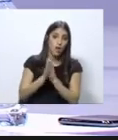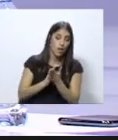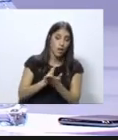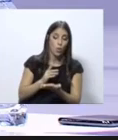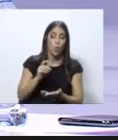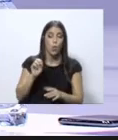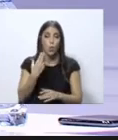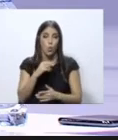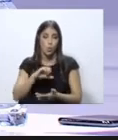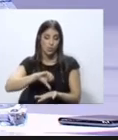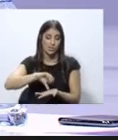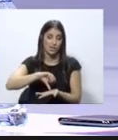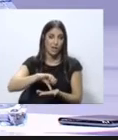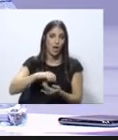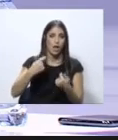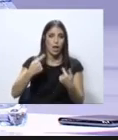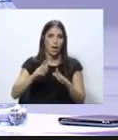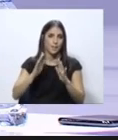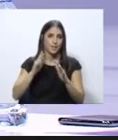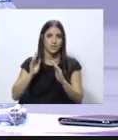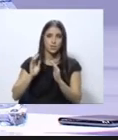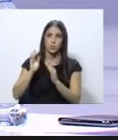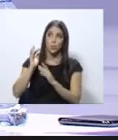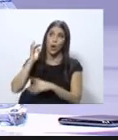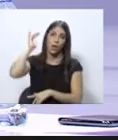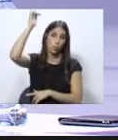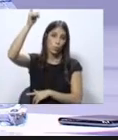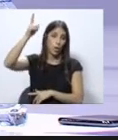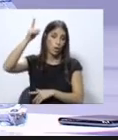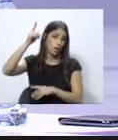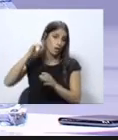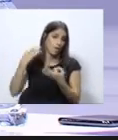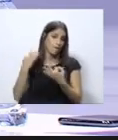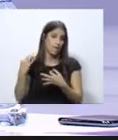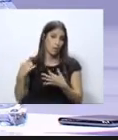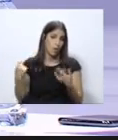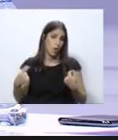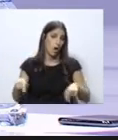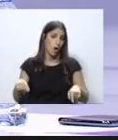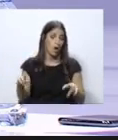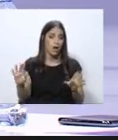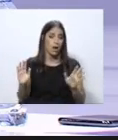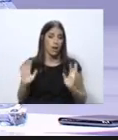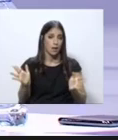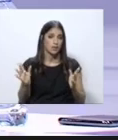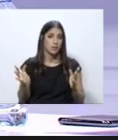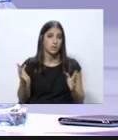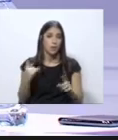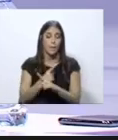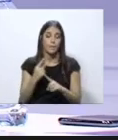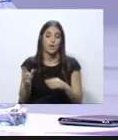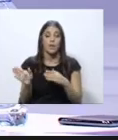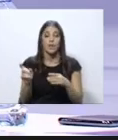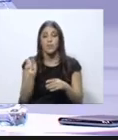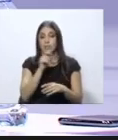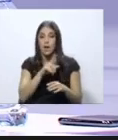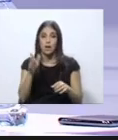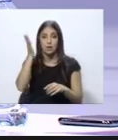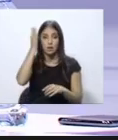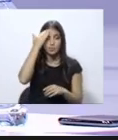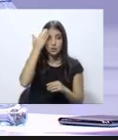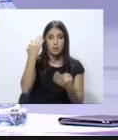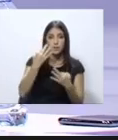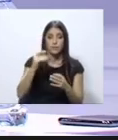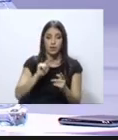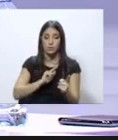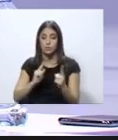importante ter uma boa estampa física, porque muitas vezes fecha junto dos centrais, e aí é preciso ter capacidade para se opor